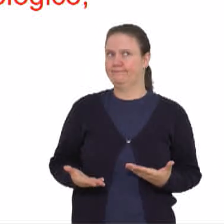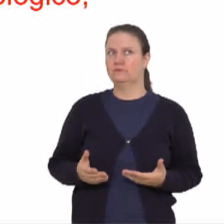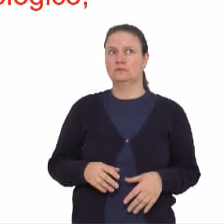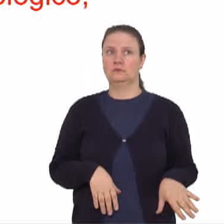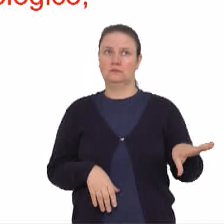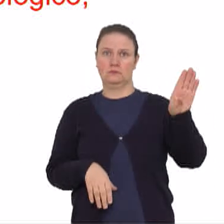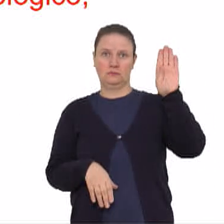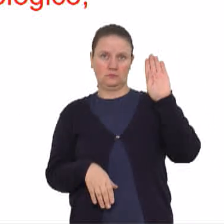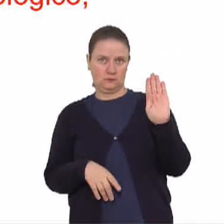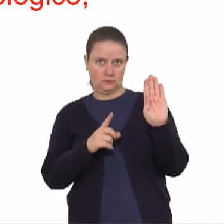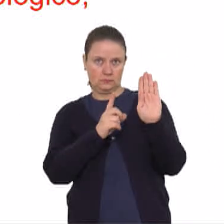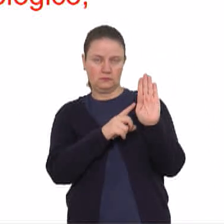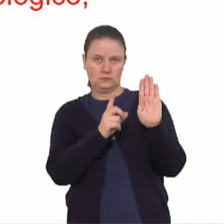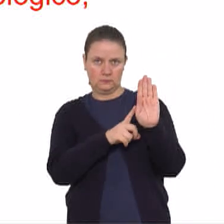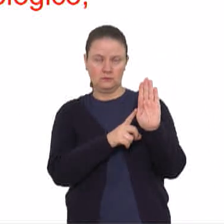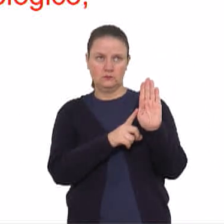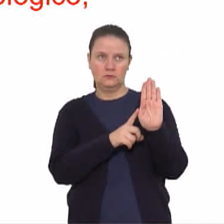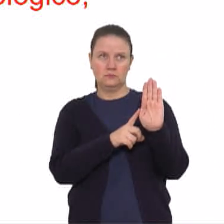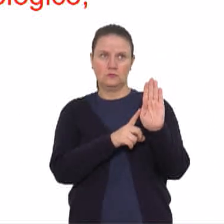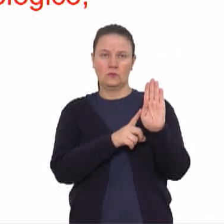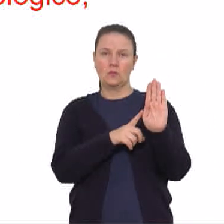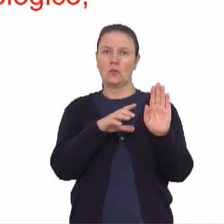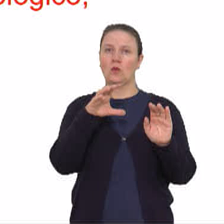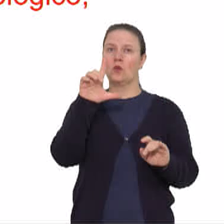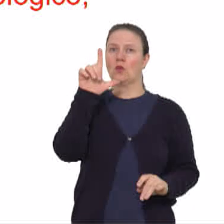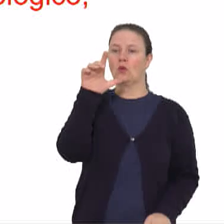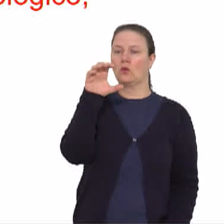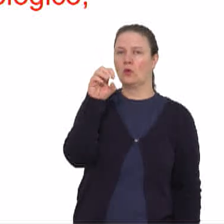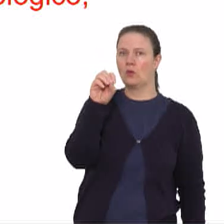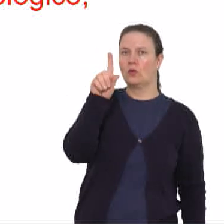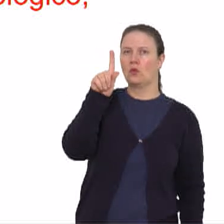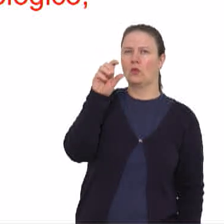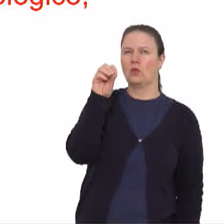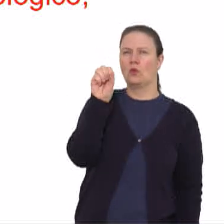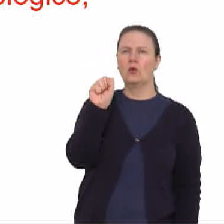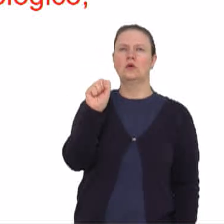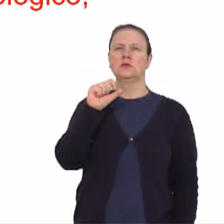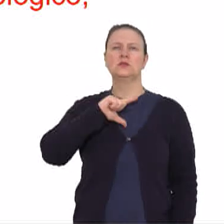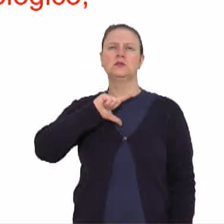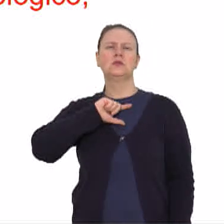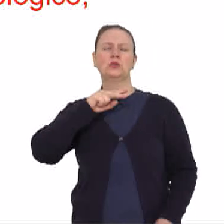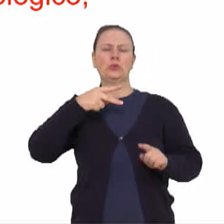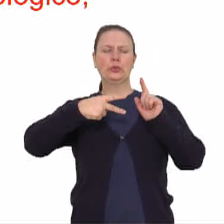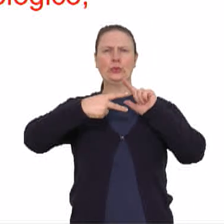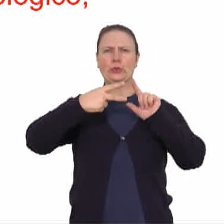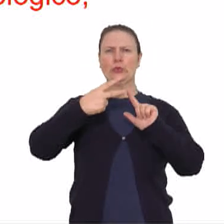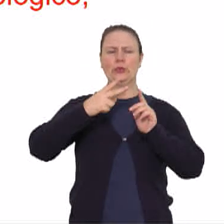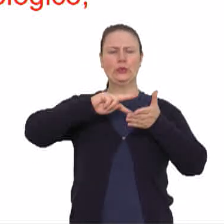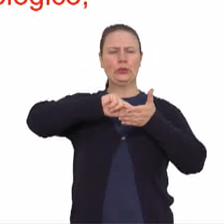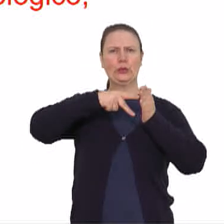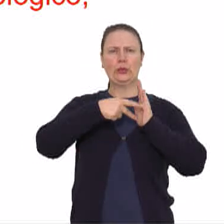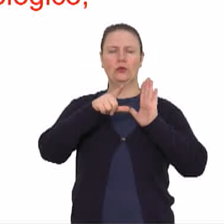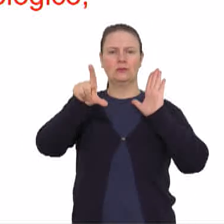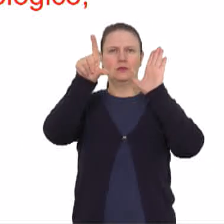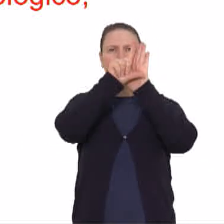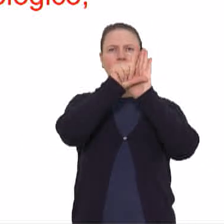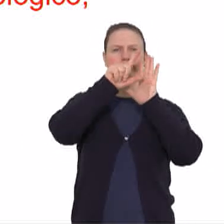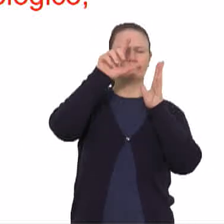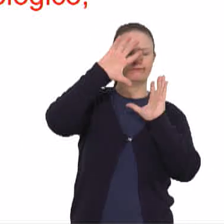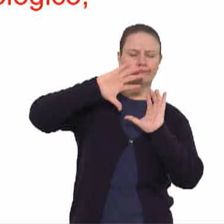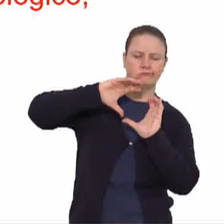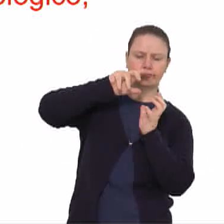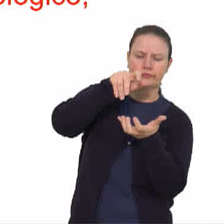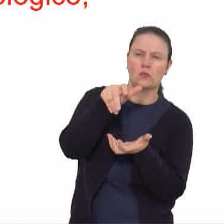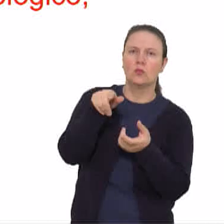Resposta da questão B. O logos tem esta duplicidade de lei universal e